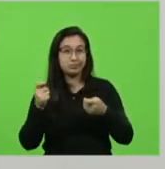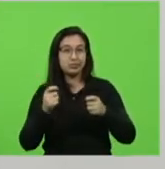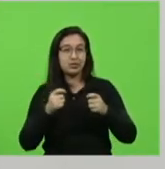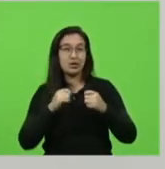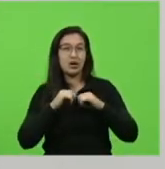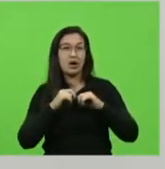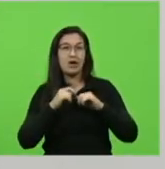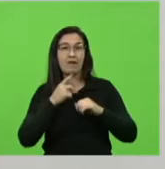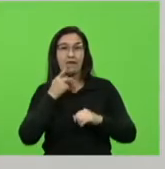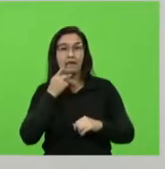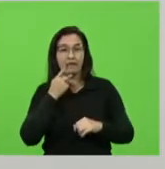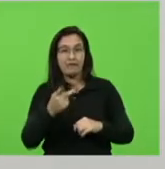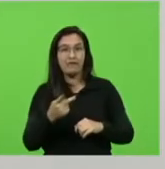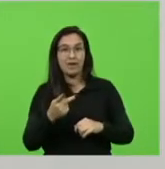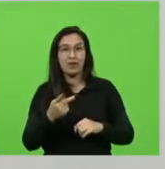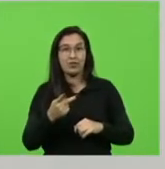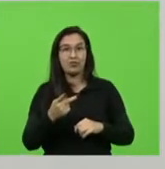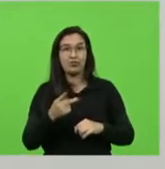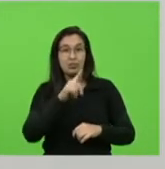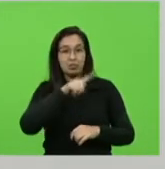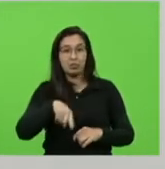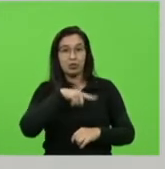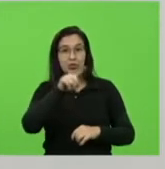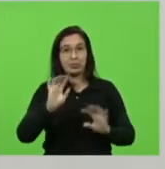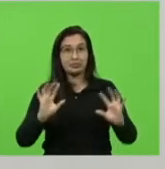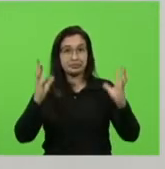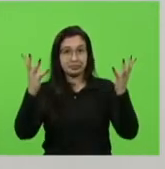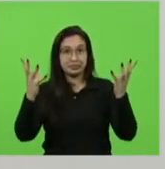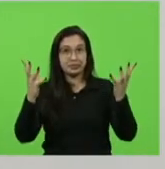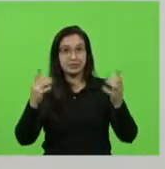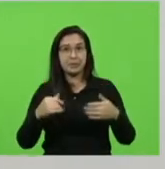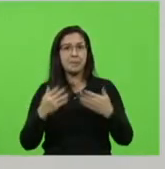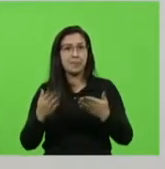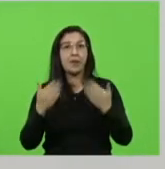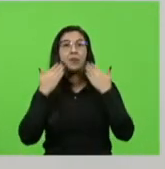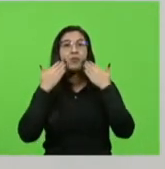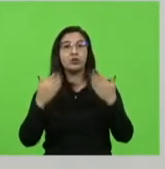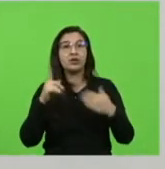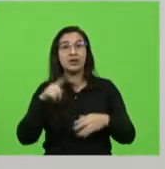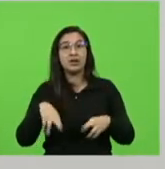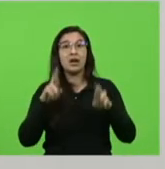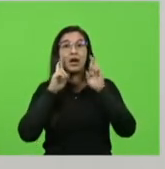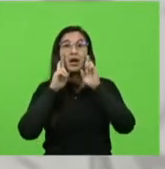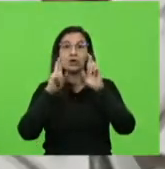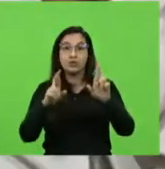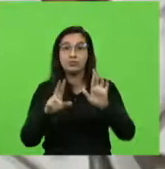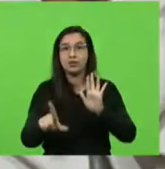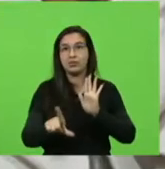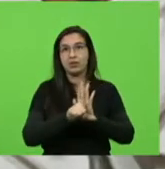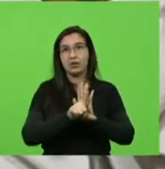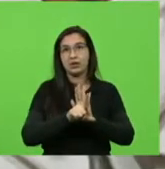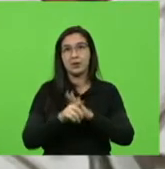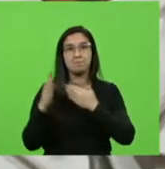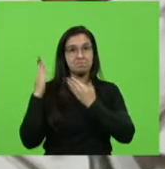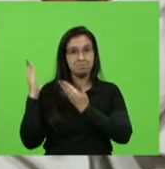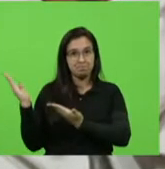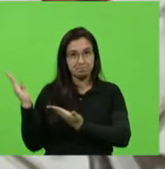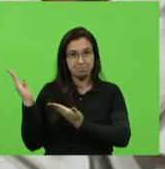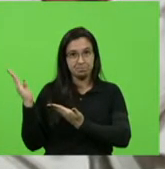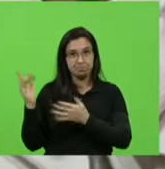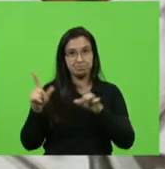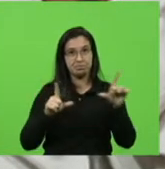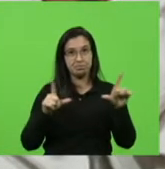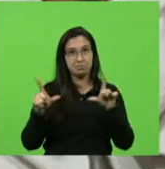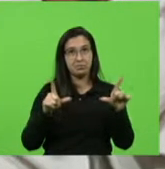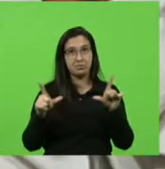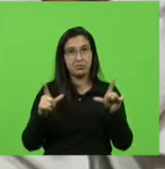esse evento. Então, eu gostaria de mostrar para os senhores como isso não é censura, mas sim respeito à lei. Nesse cartaz que os senhores viram, não